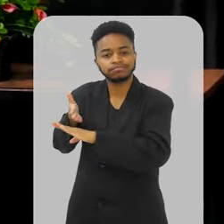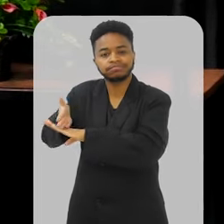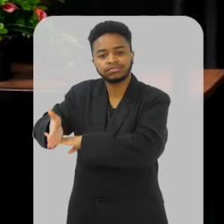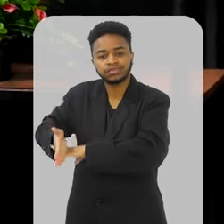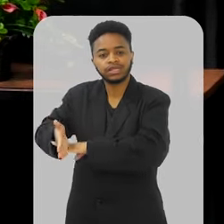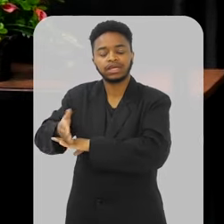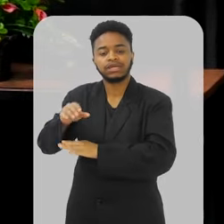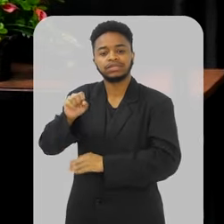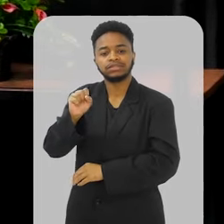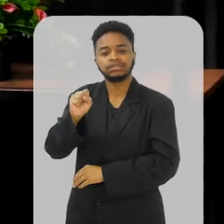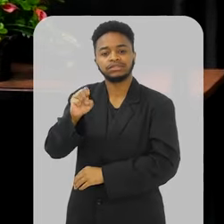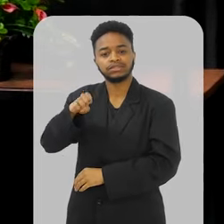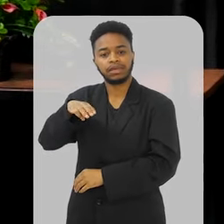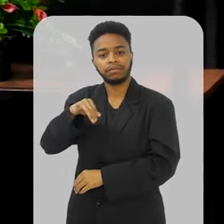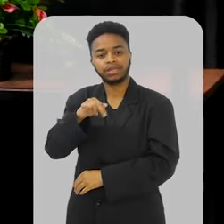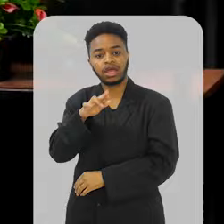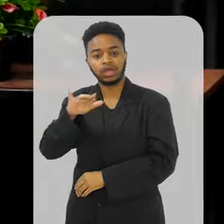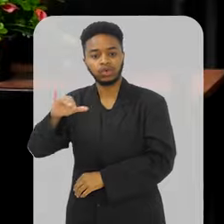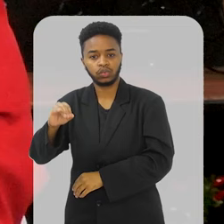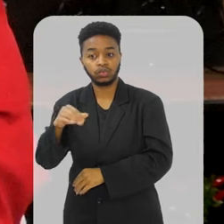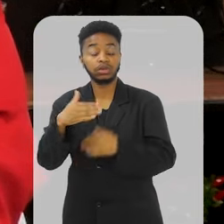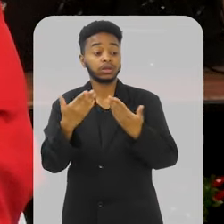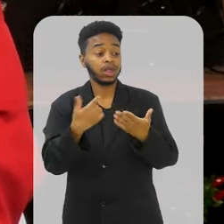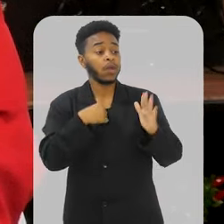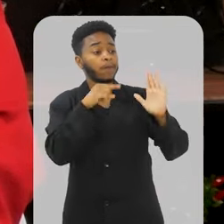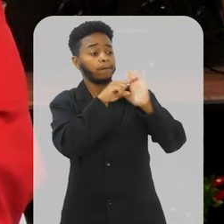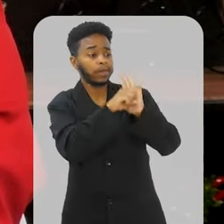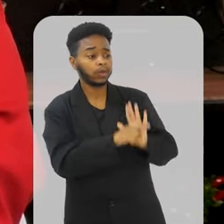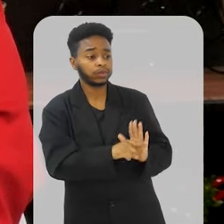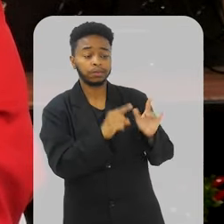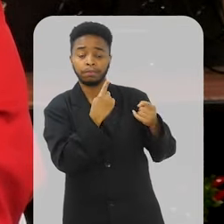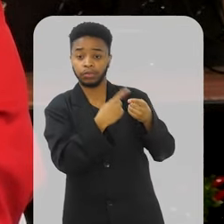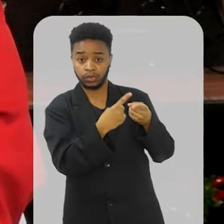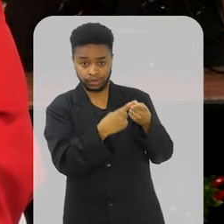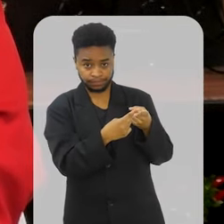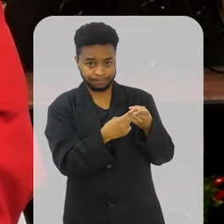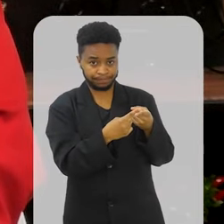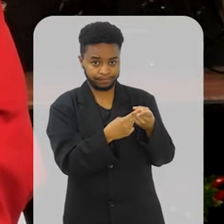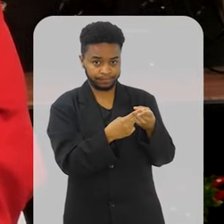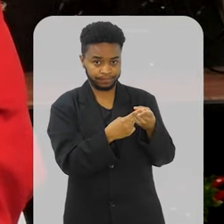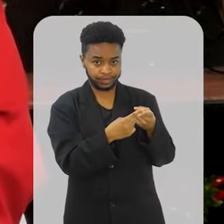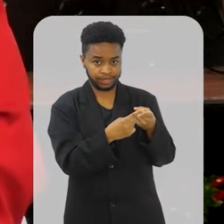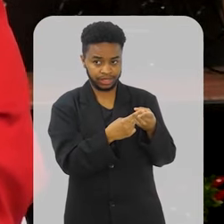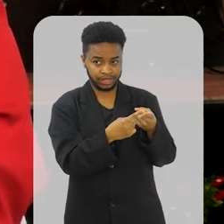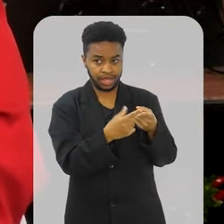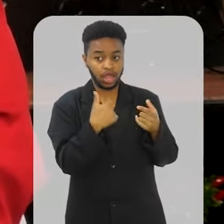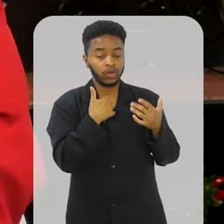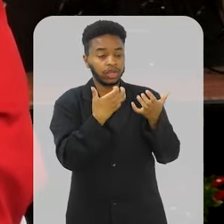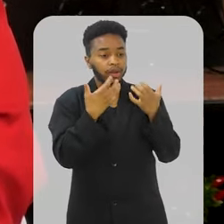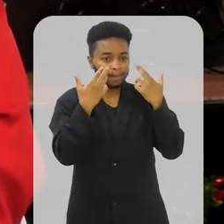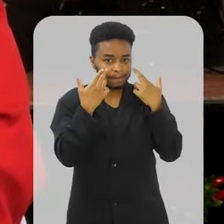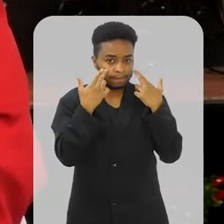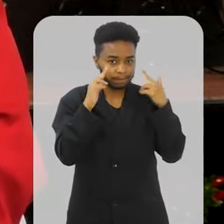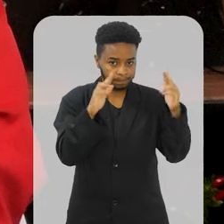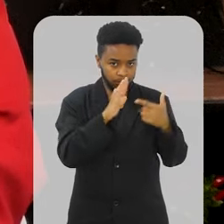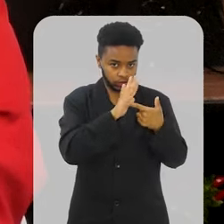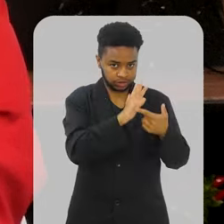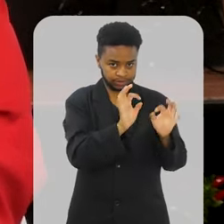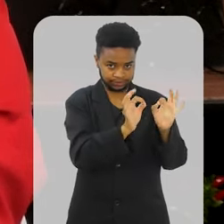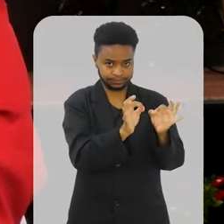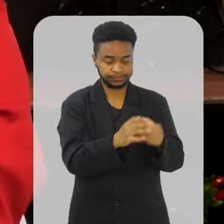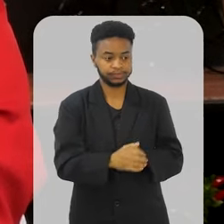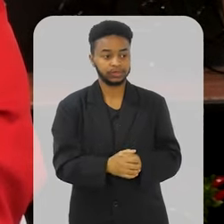e fui mas não perdi o amor pelo Salgueiro por que que eu perguntei tudo isso gente eu disse que queria dar um testemunho né